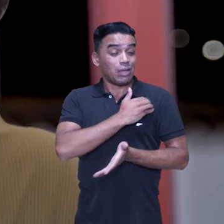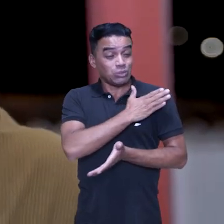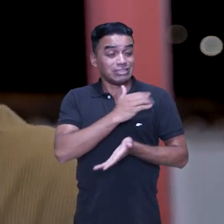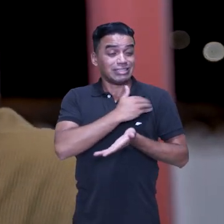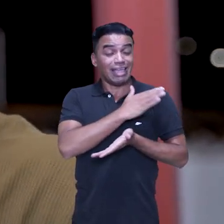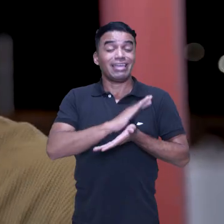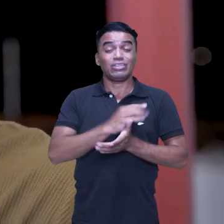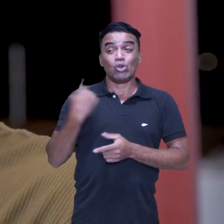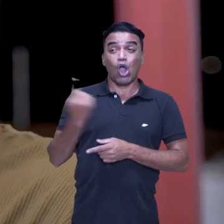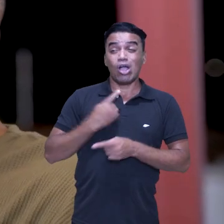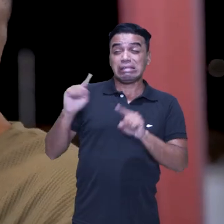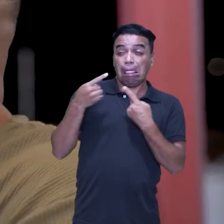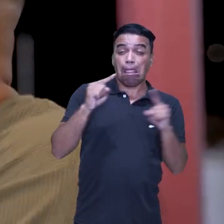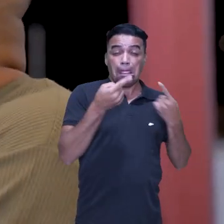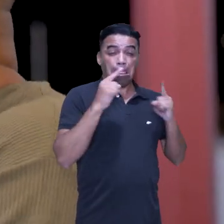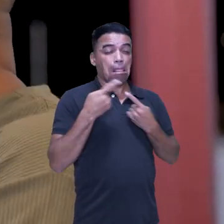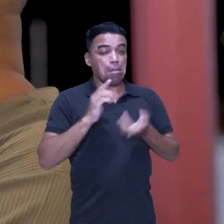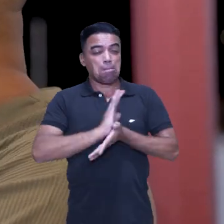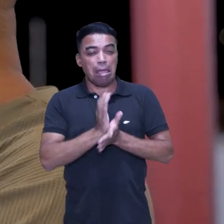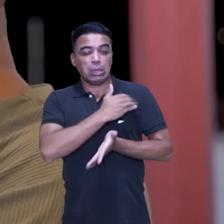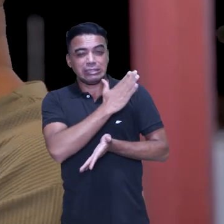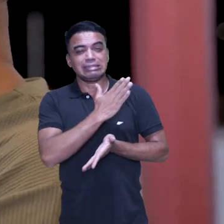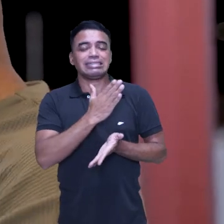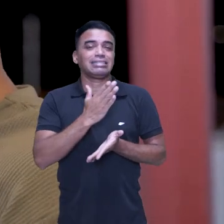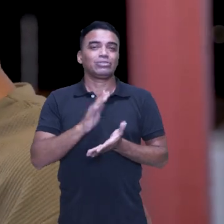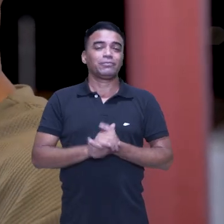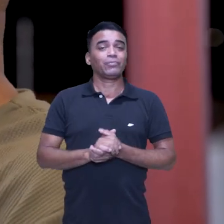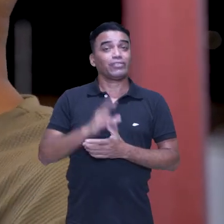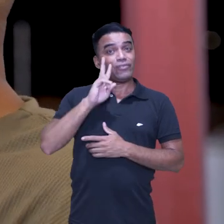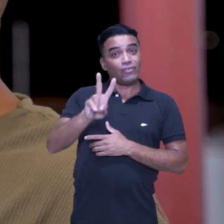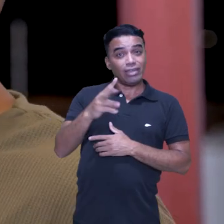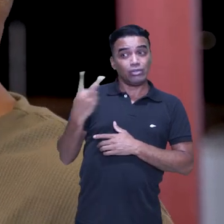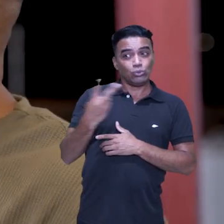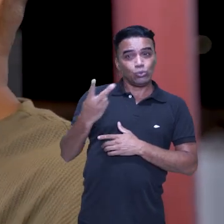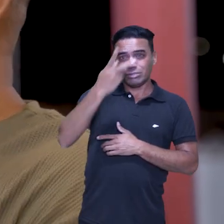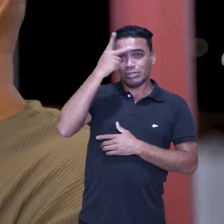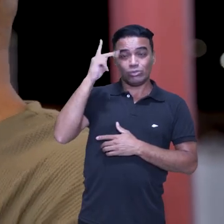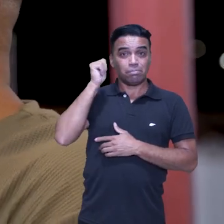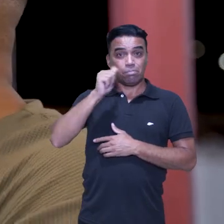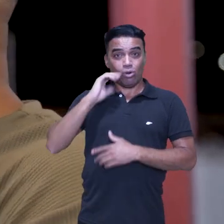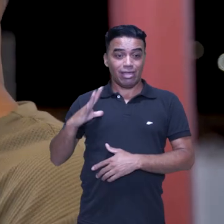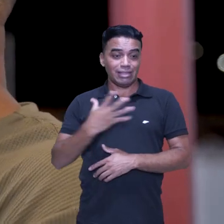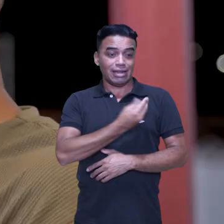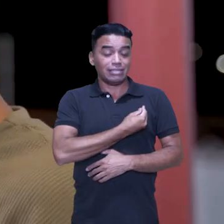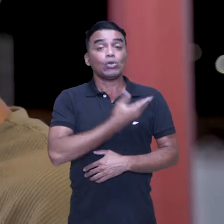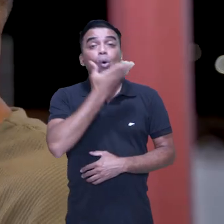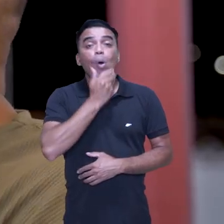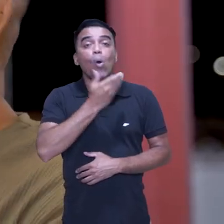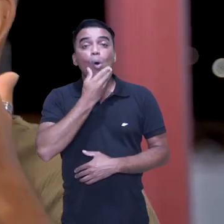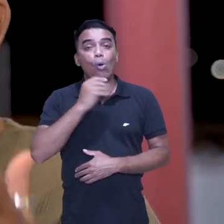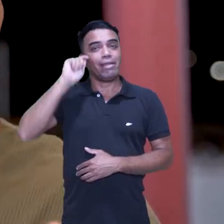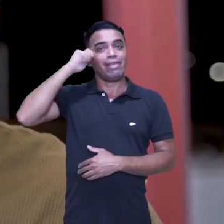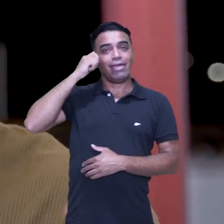Nós sofremos. E ver 2 pessoas, uma mulher trans e um homem negro